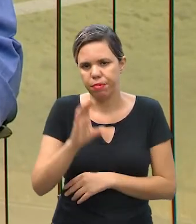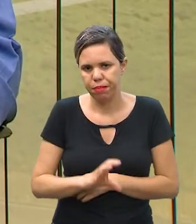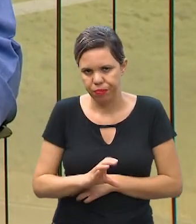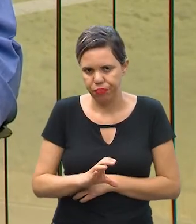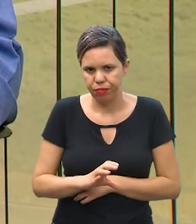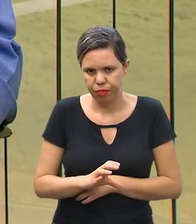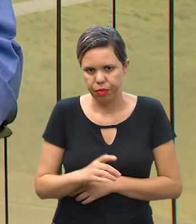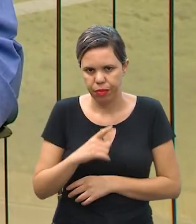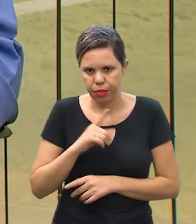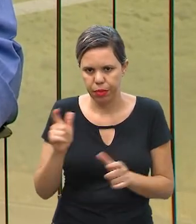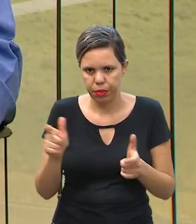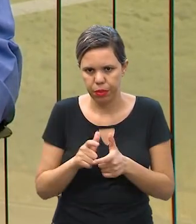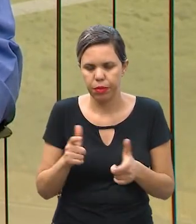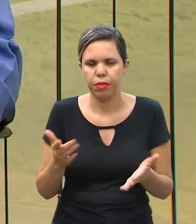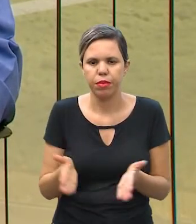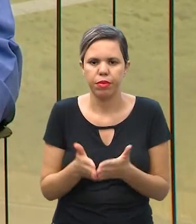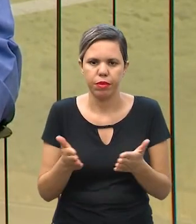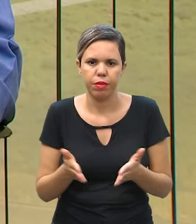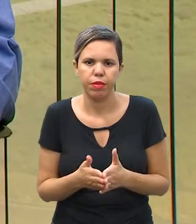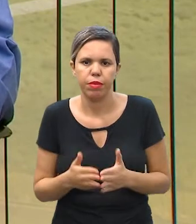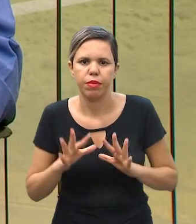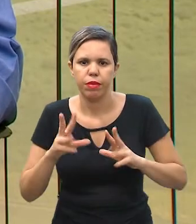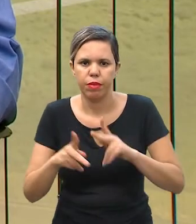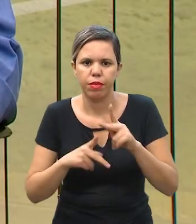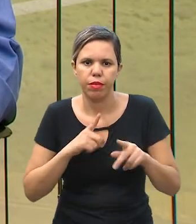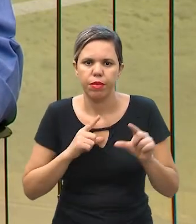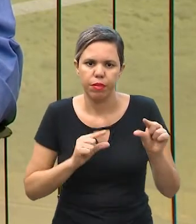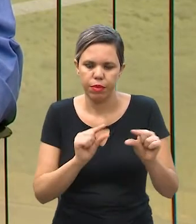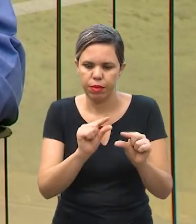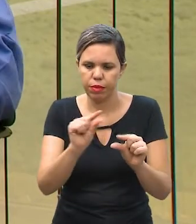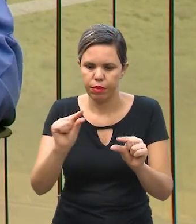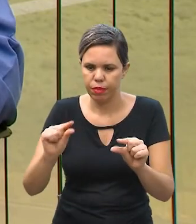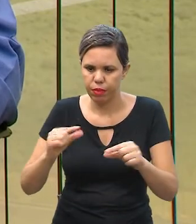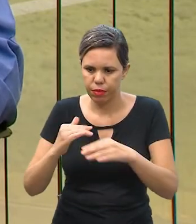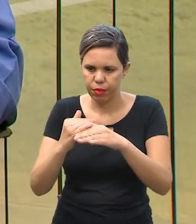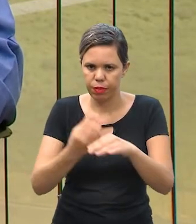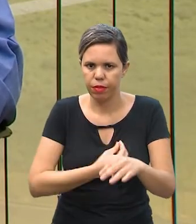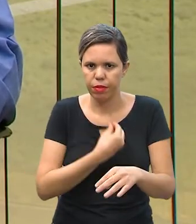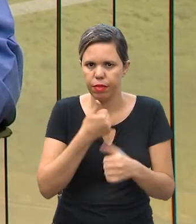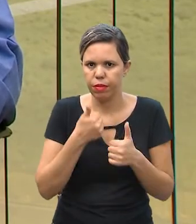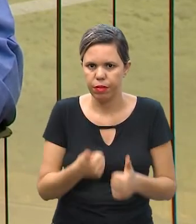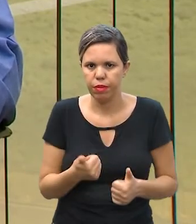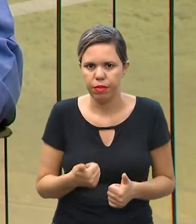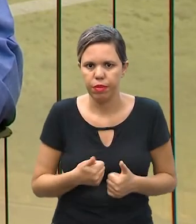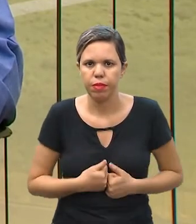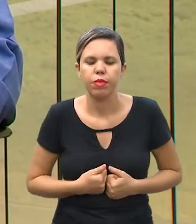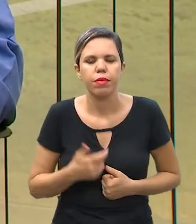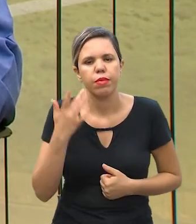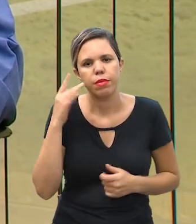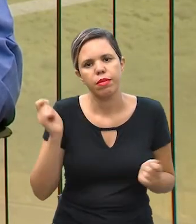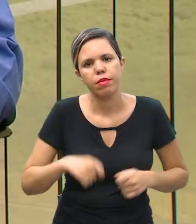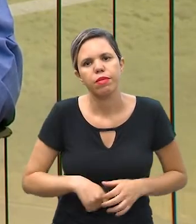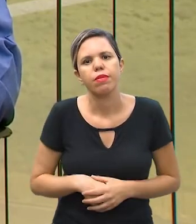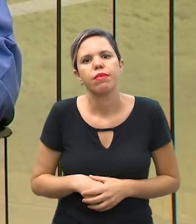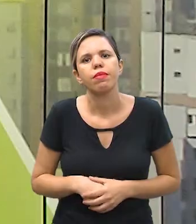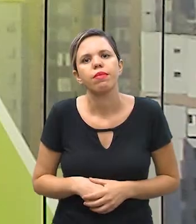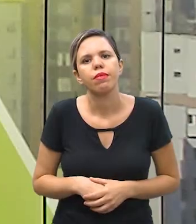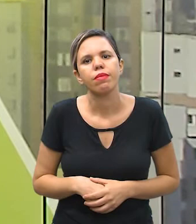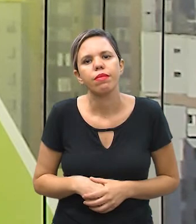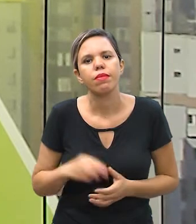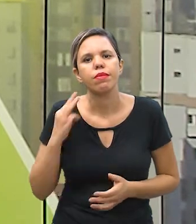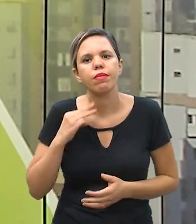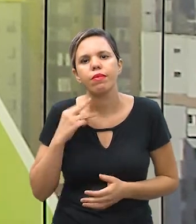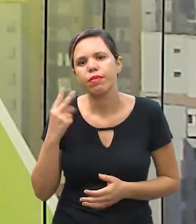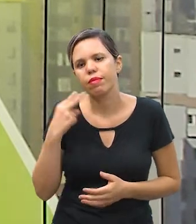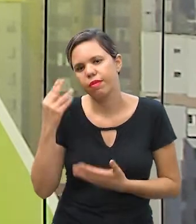cidadãos, para que haja menos desigualdade. Quando todos têm um pouquinho, todos vivem bem. Isso eu acho que é possível.